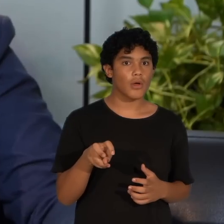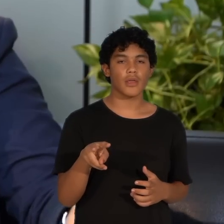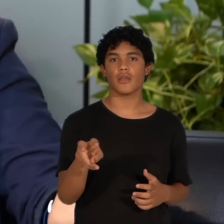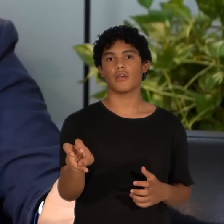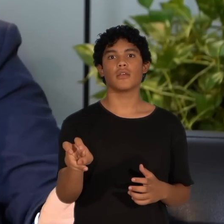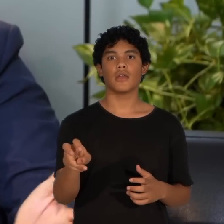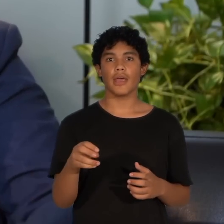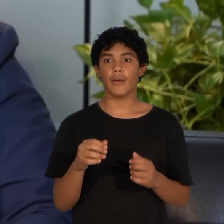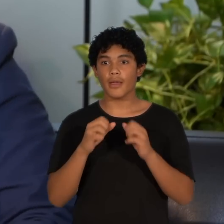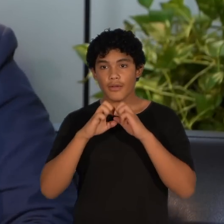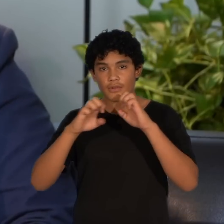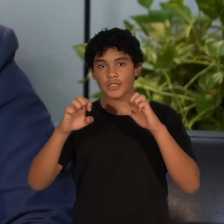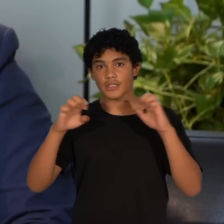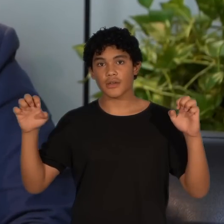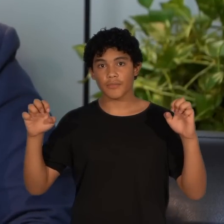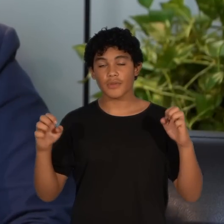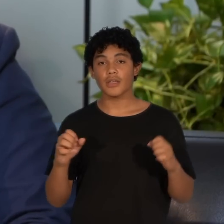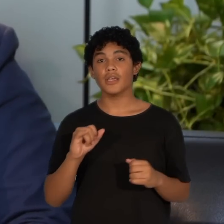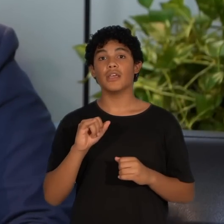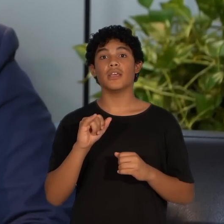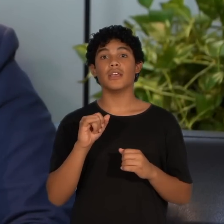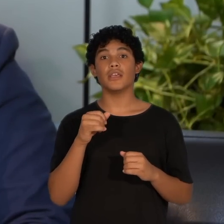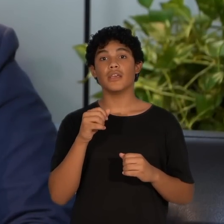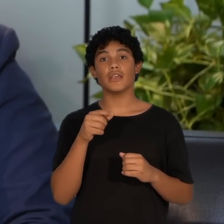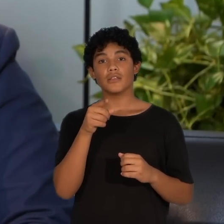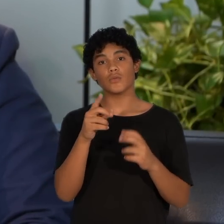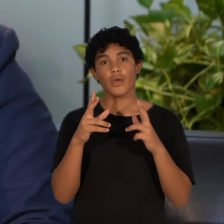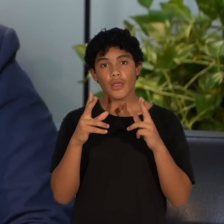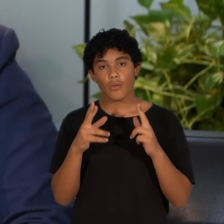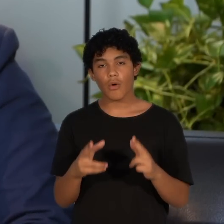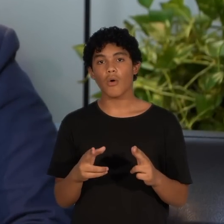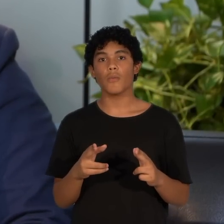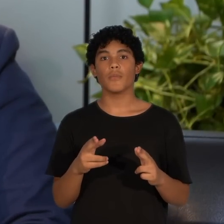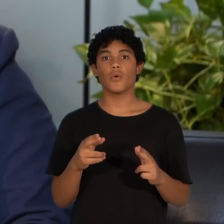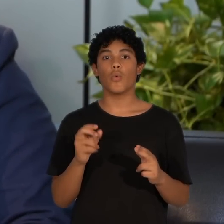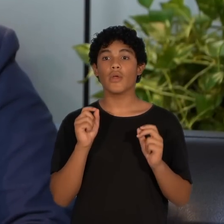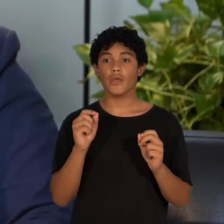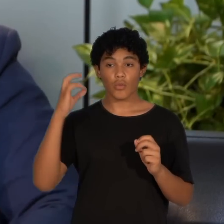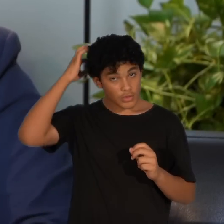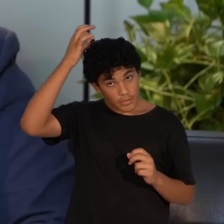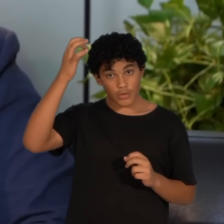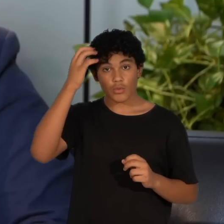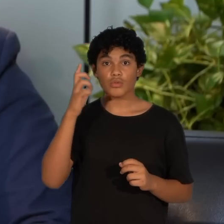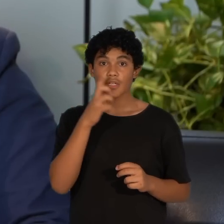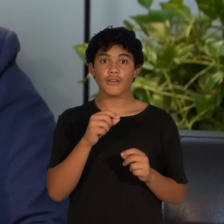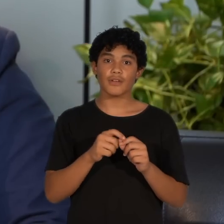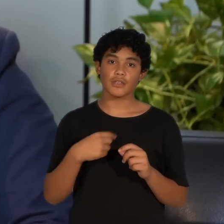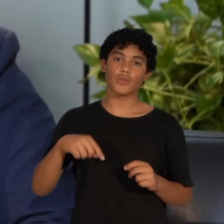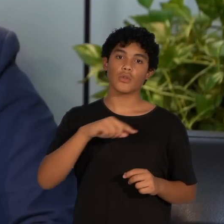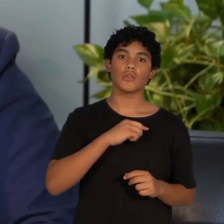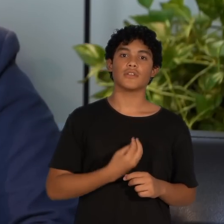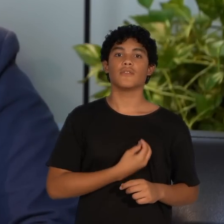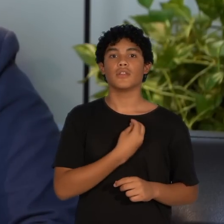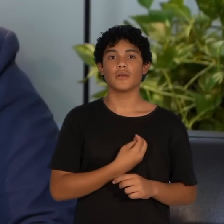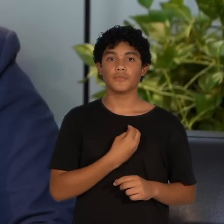minha vida e tudo que eu tenho feito. E isso é um reflexo inegável da atuação poderosa do Espírito Santo na vida de cada